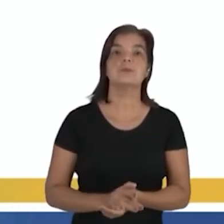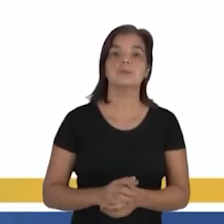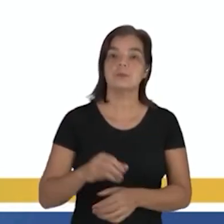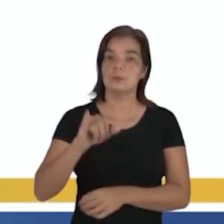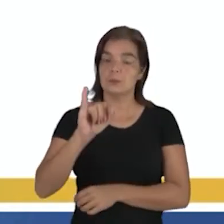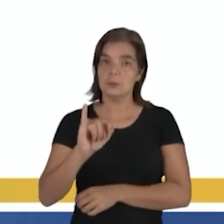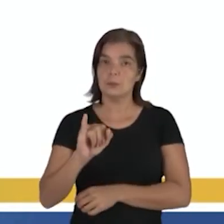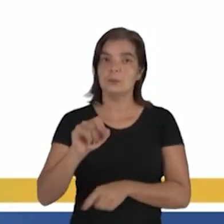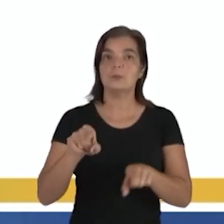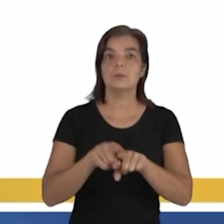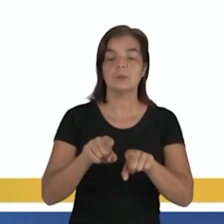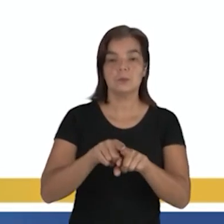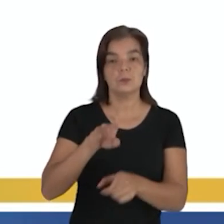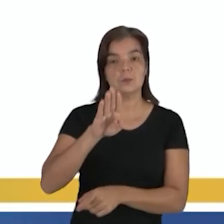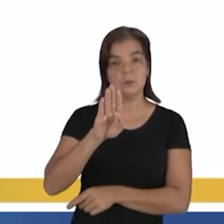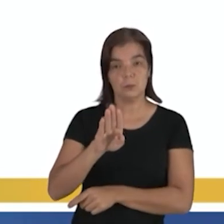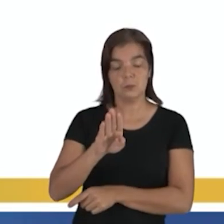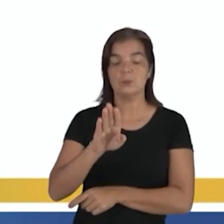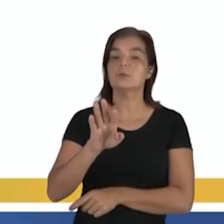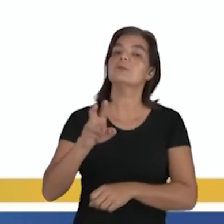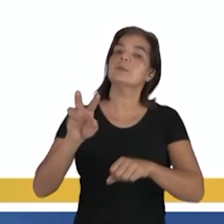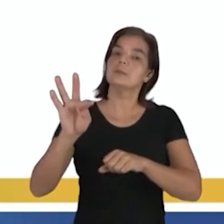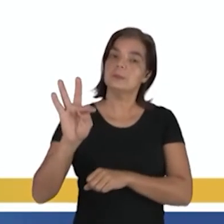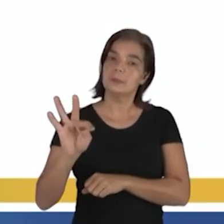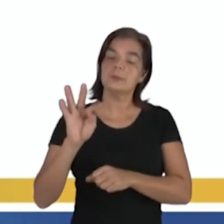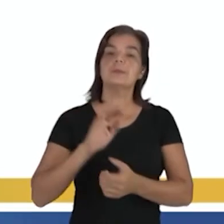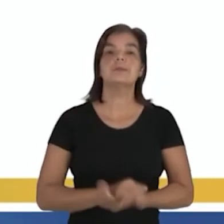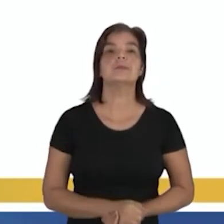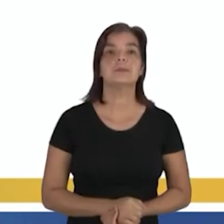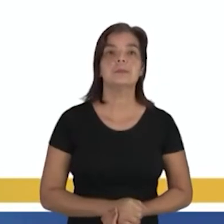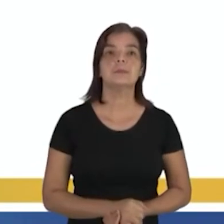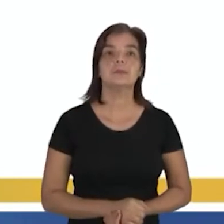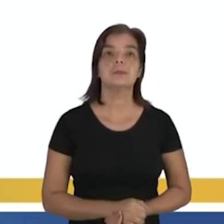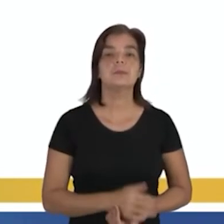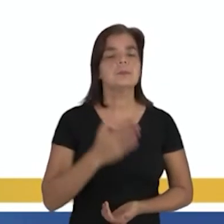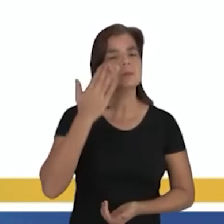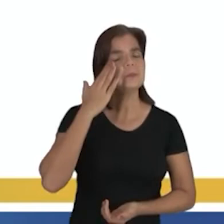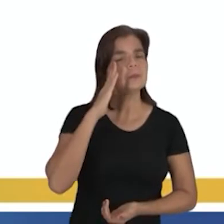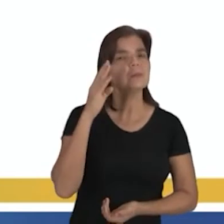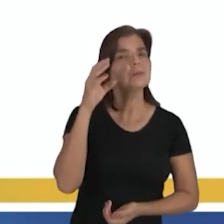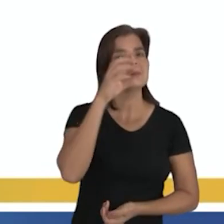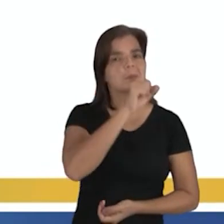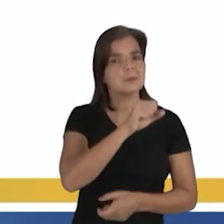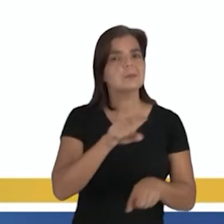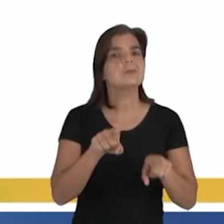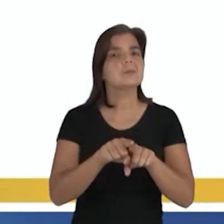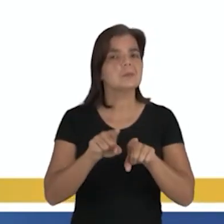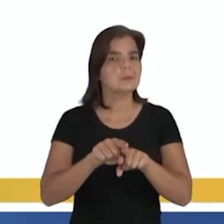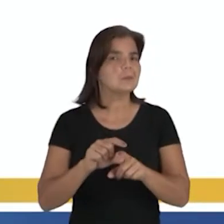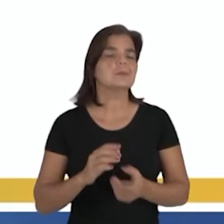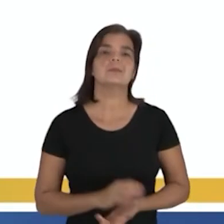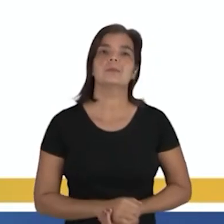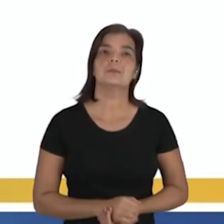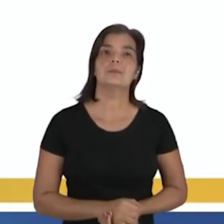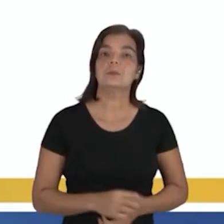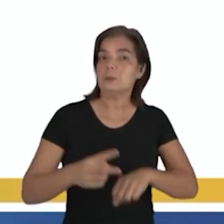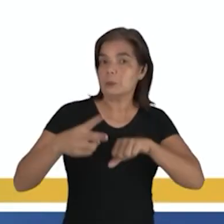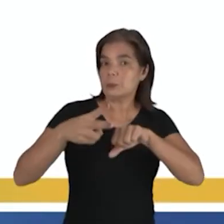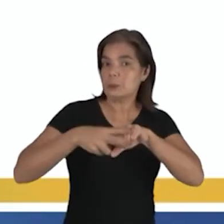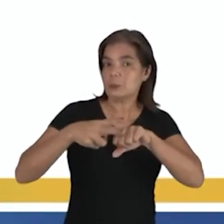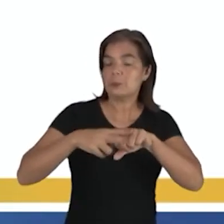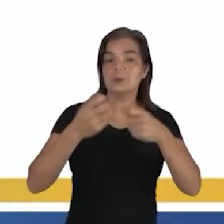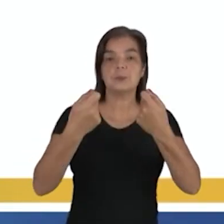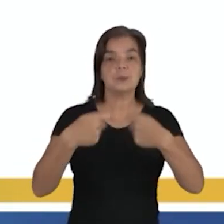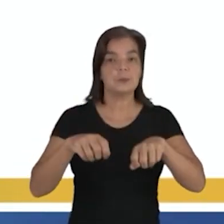diretos, indiretos ou bitransitivos. Vamos entender rapidamente o que é isso. O verbo, quando